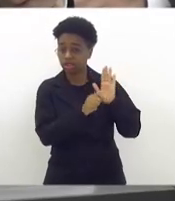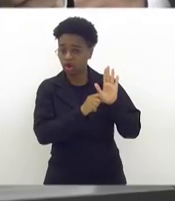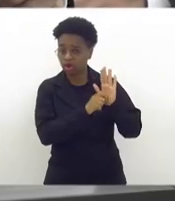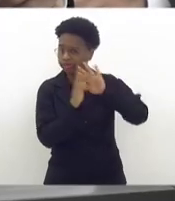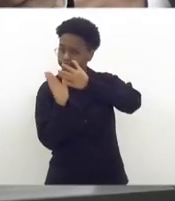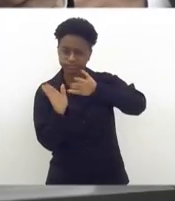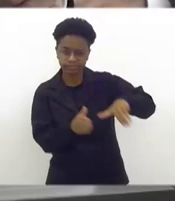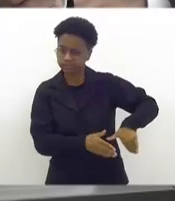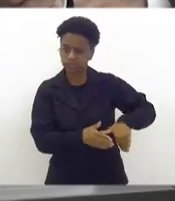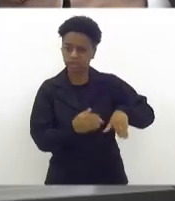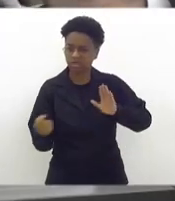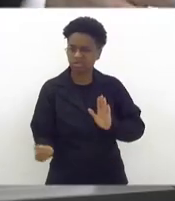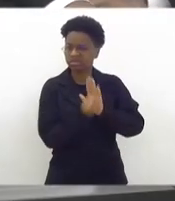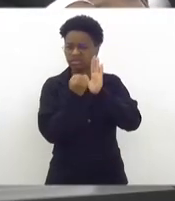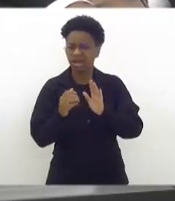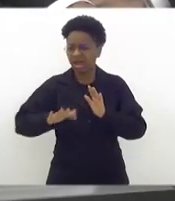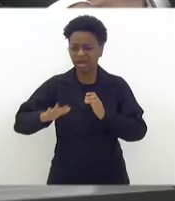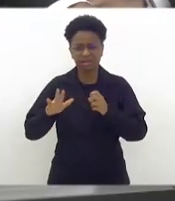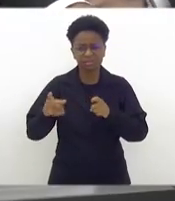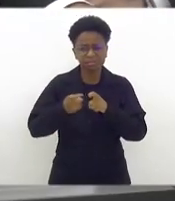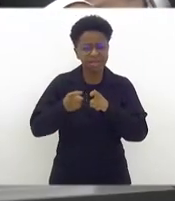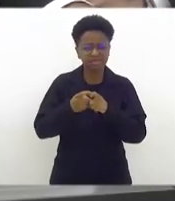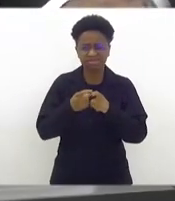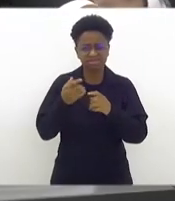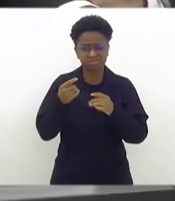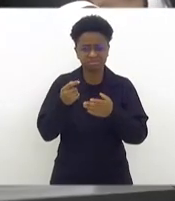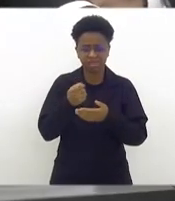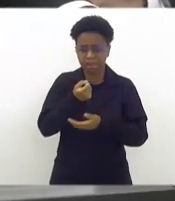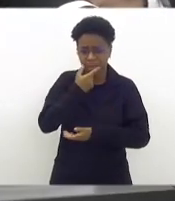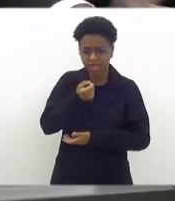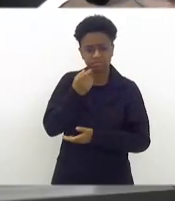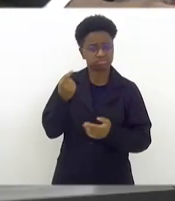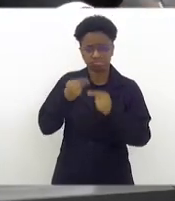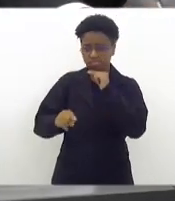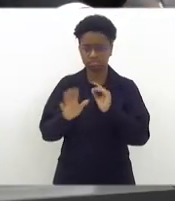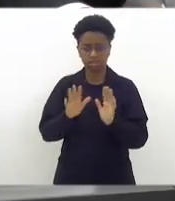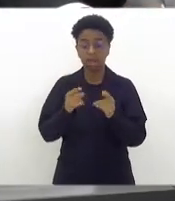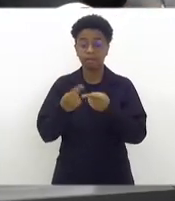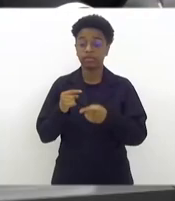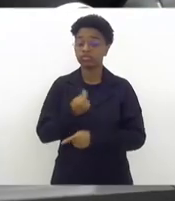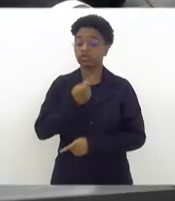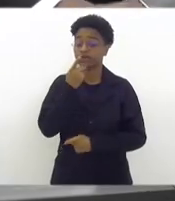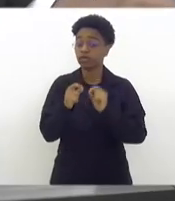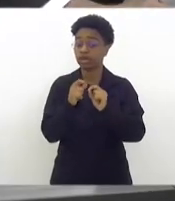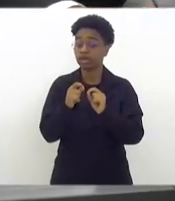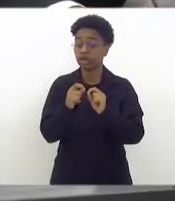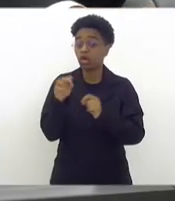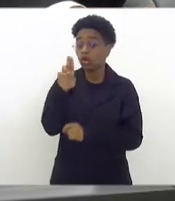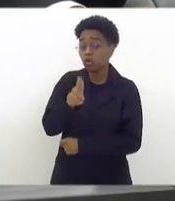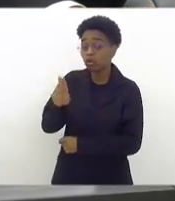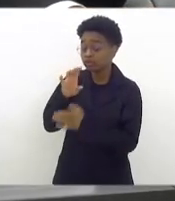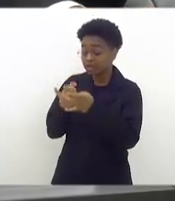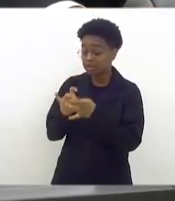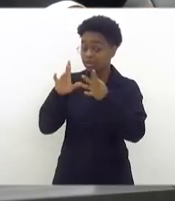contaminasse ou estigmatizasse um medicamento. E lembrando que a gente fala daqueles usos autorizados pela Anvisa,